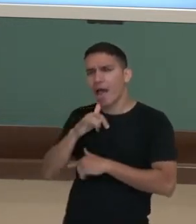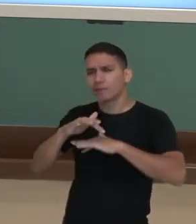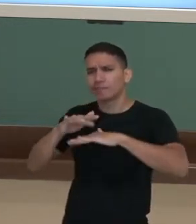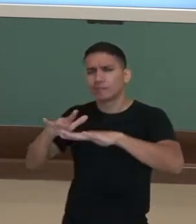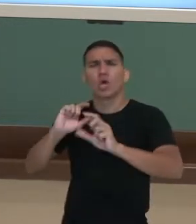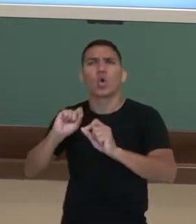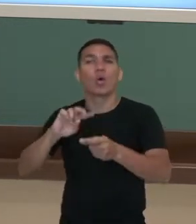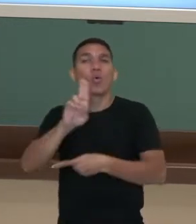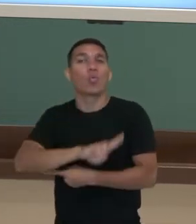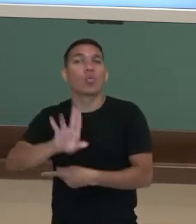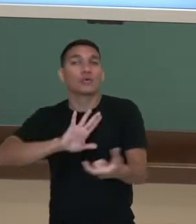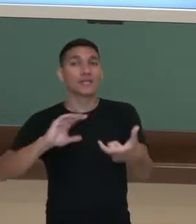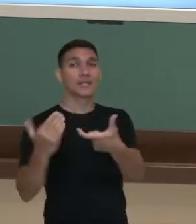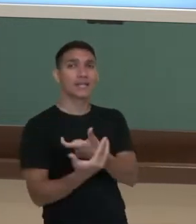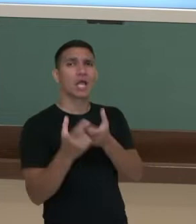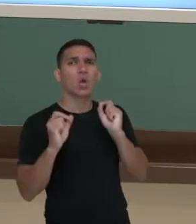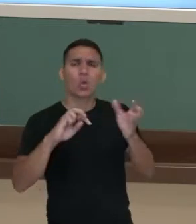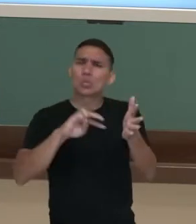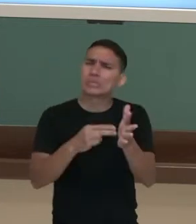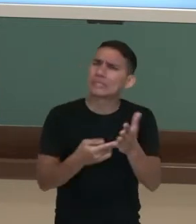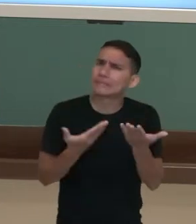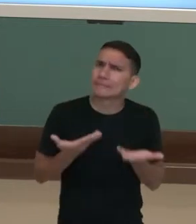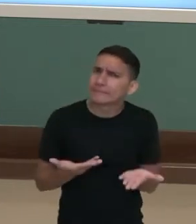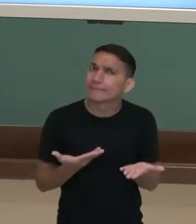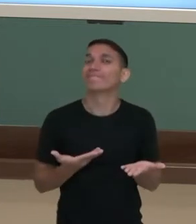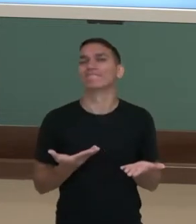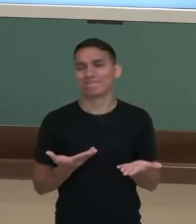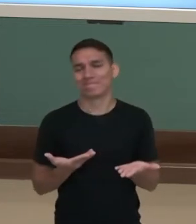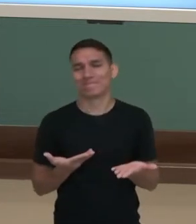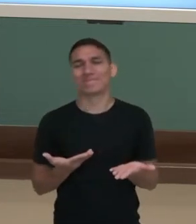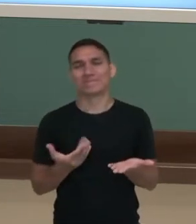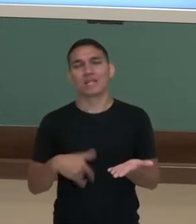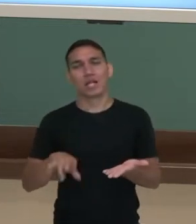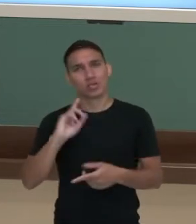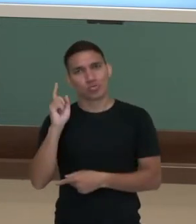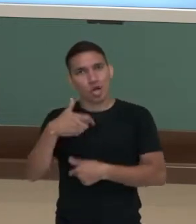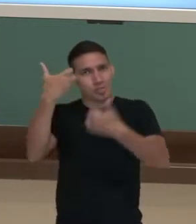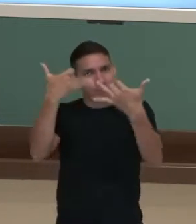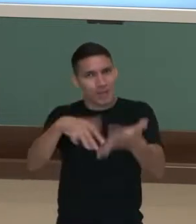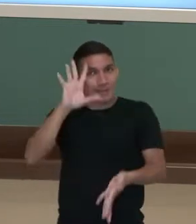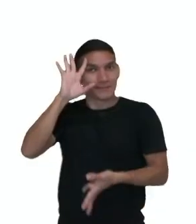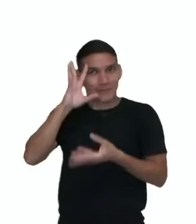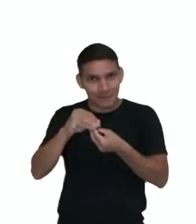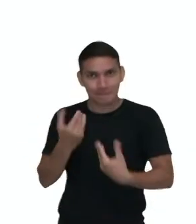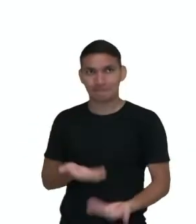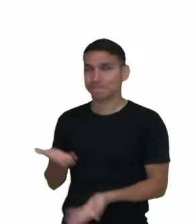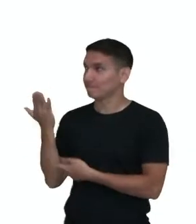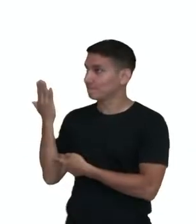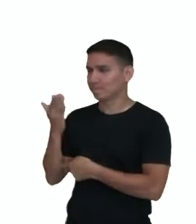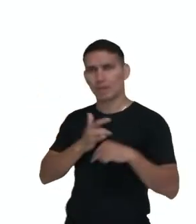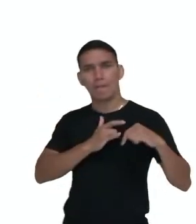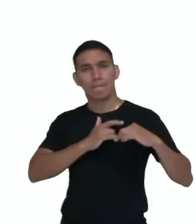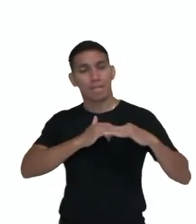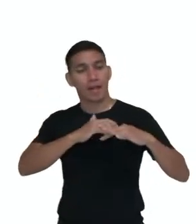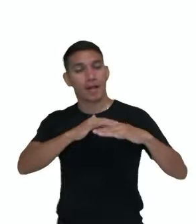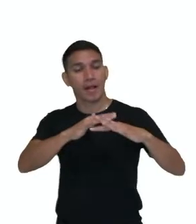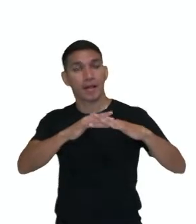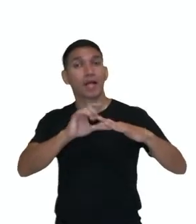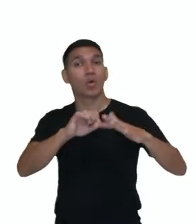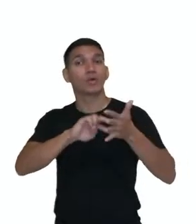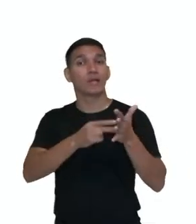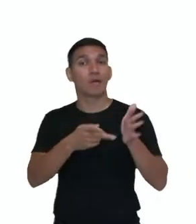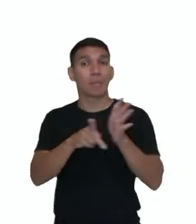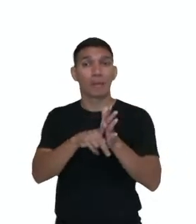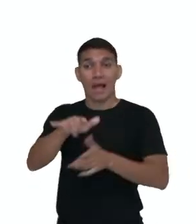é o significado, o que quer dizer? Então vamos ao entendimento ali. Bacia hidrográfica é uma área